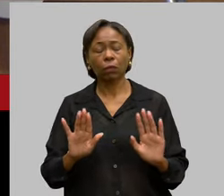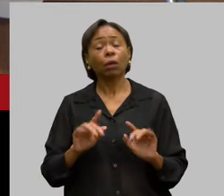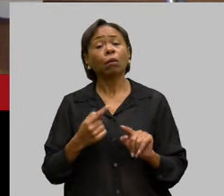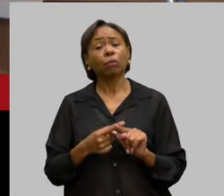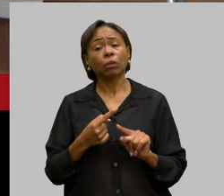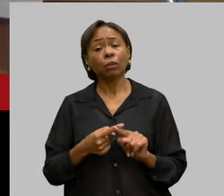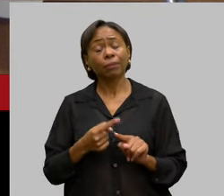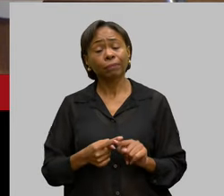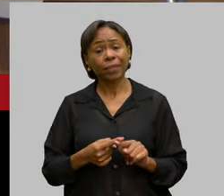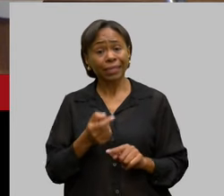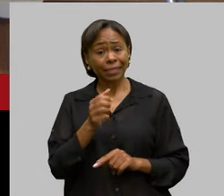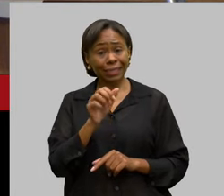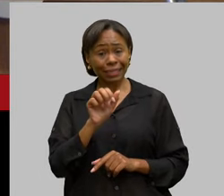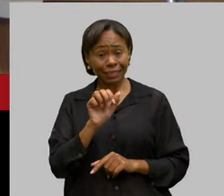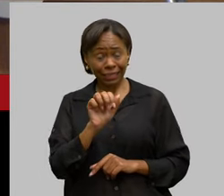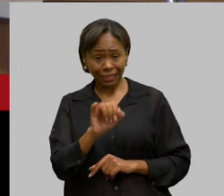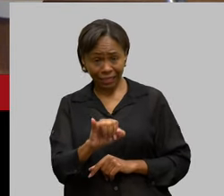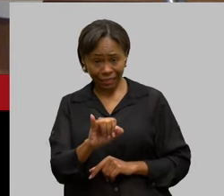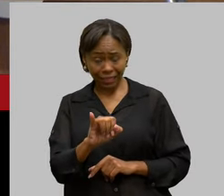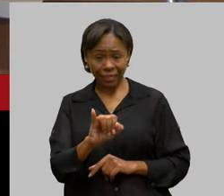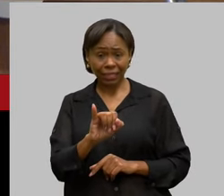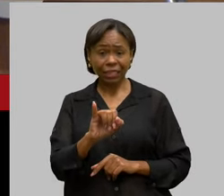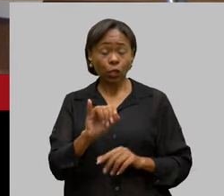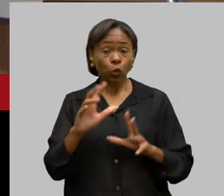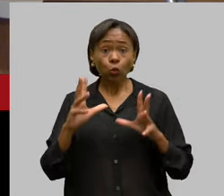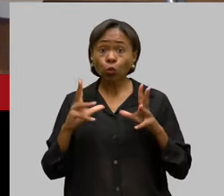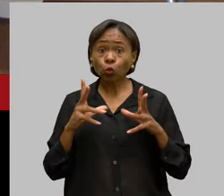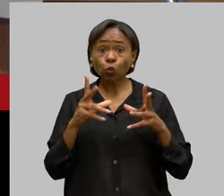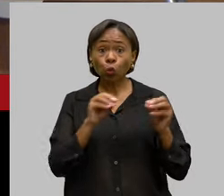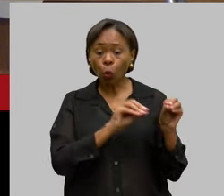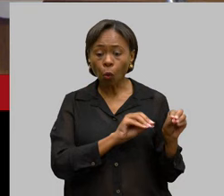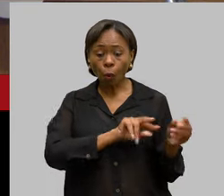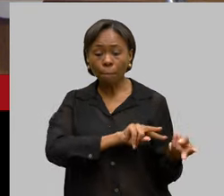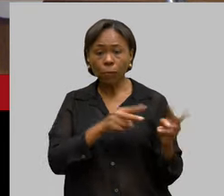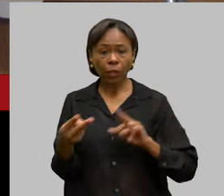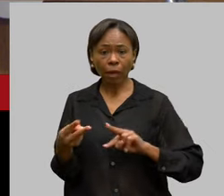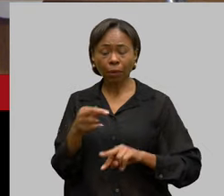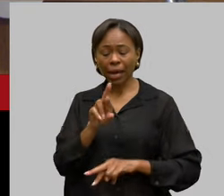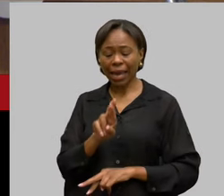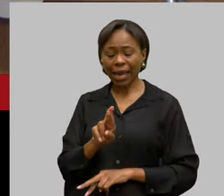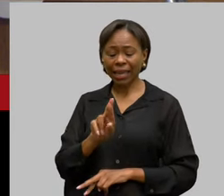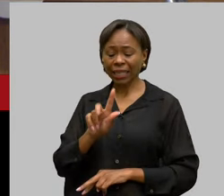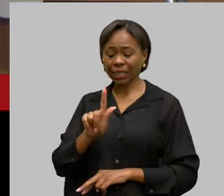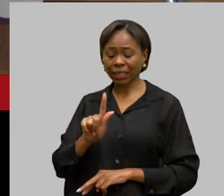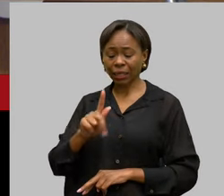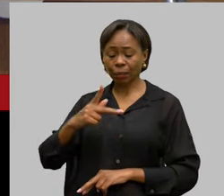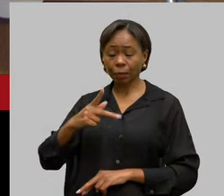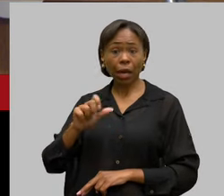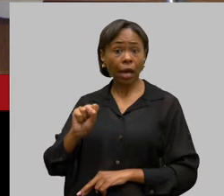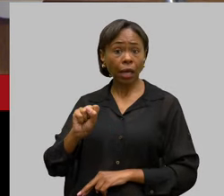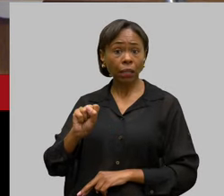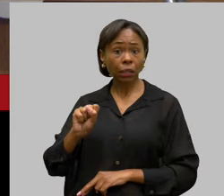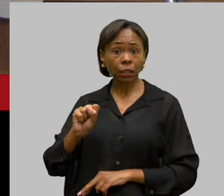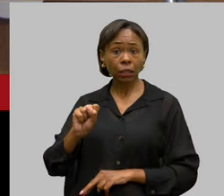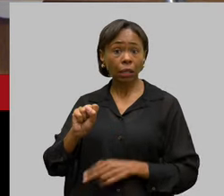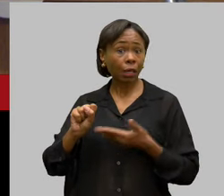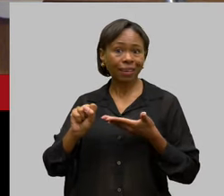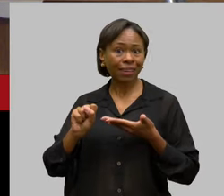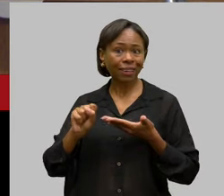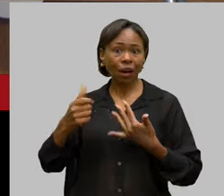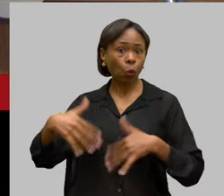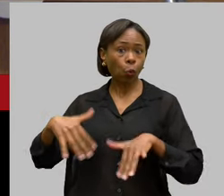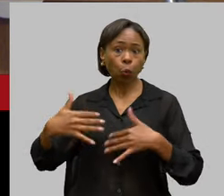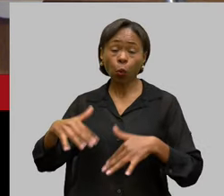isso porque se nós levarmos tudo para o rgps o rgps já não está suportando o que já tem